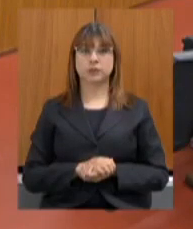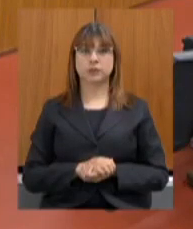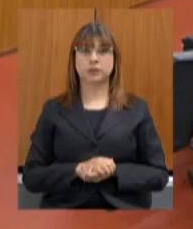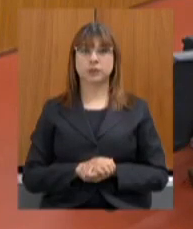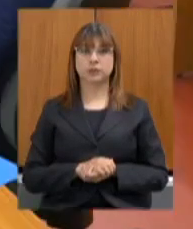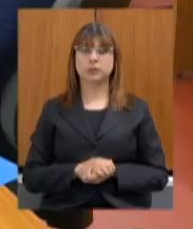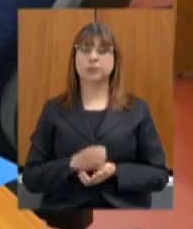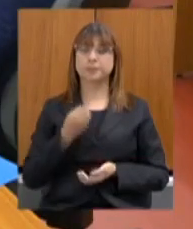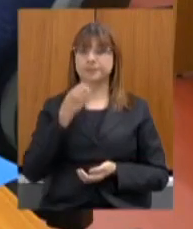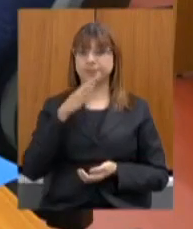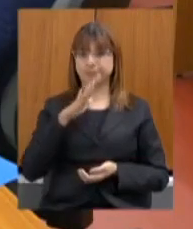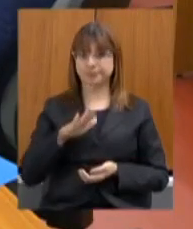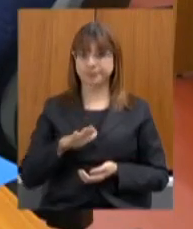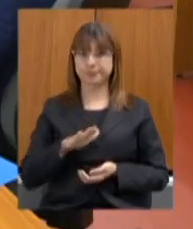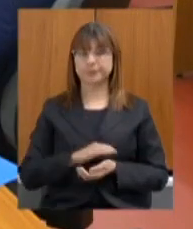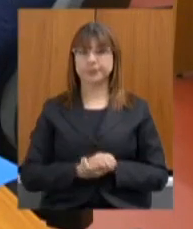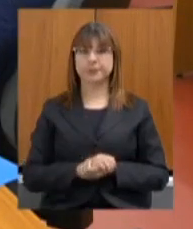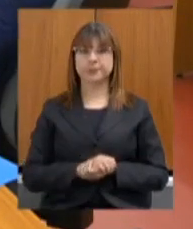Boa tarde